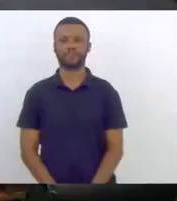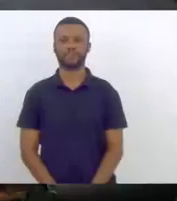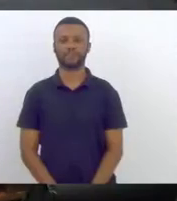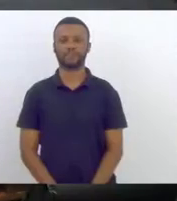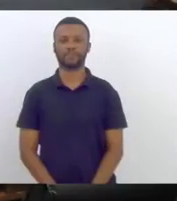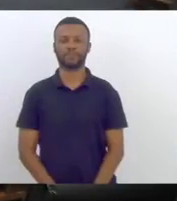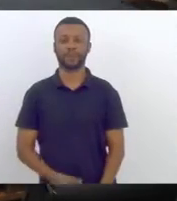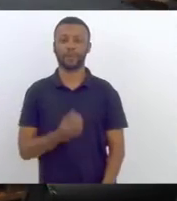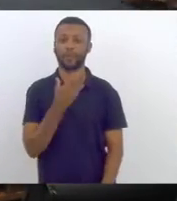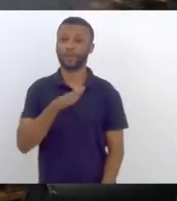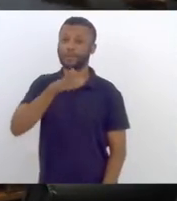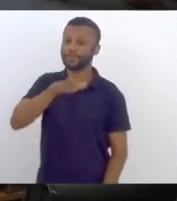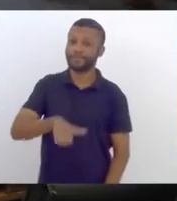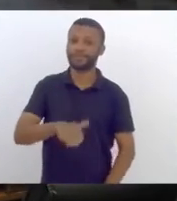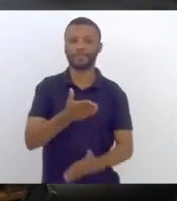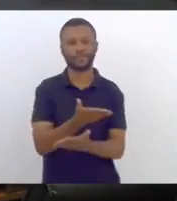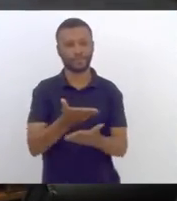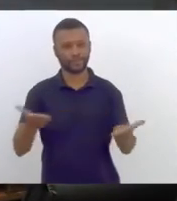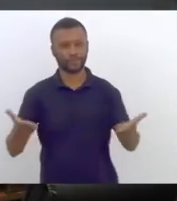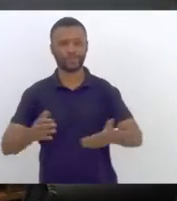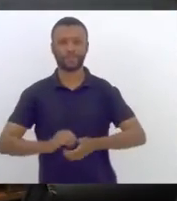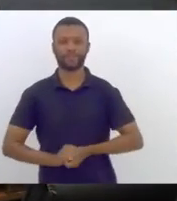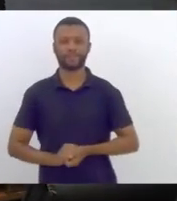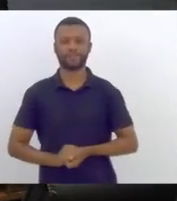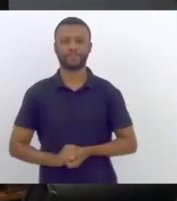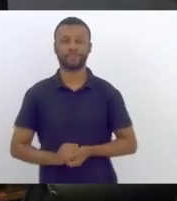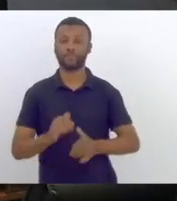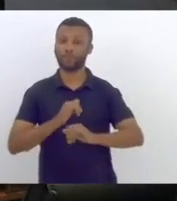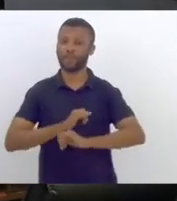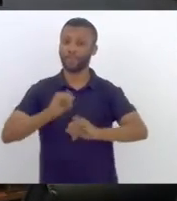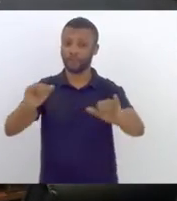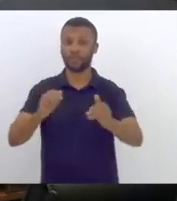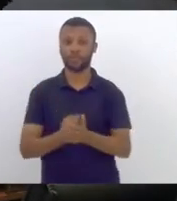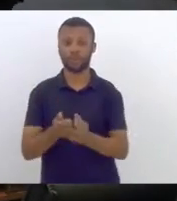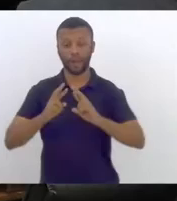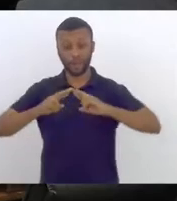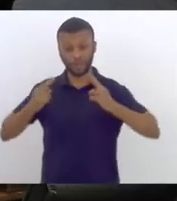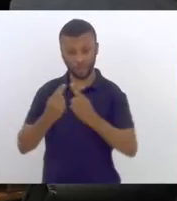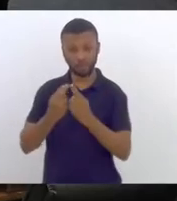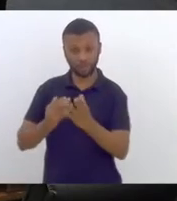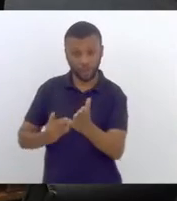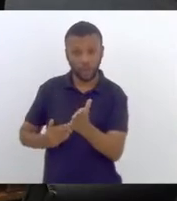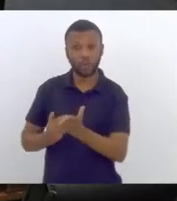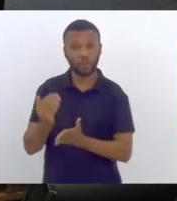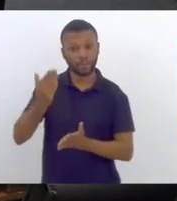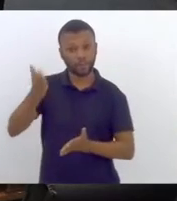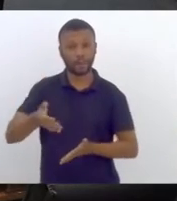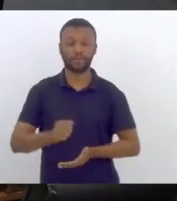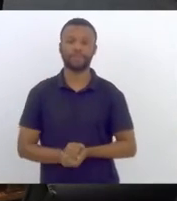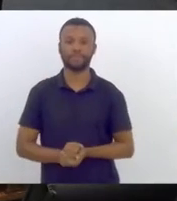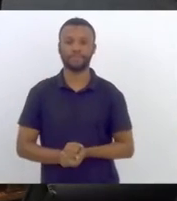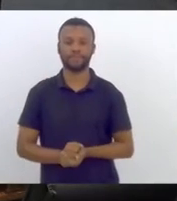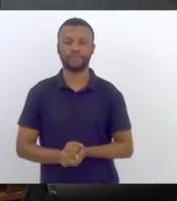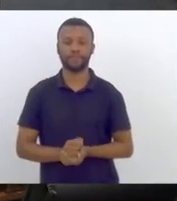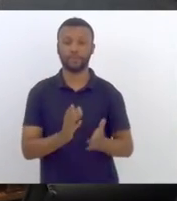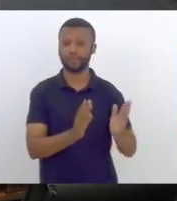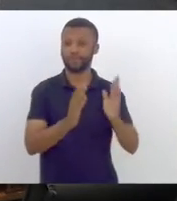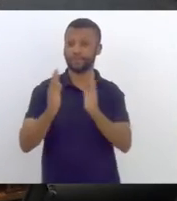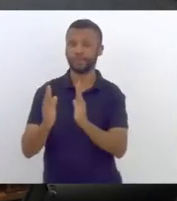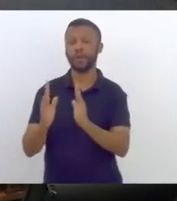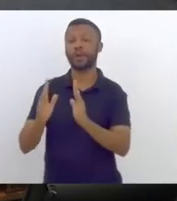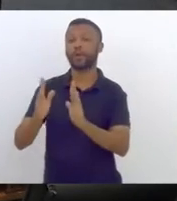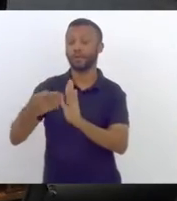Boa tarde a todas e todos. Está reaberta a sessão. Passa-se a ordem do dia.